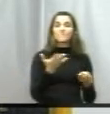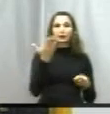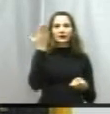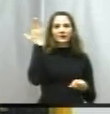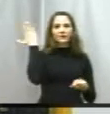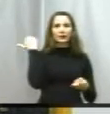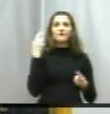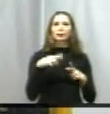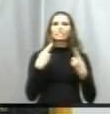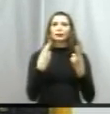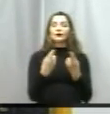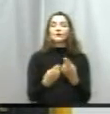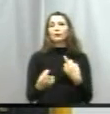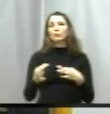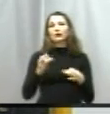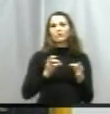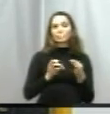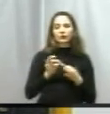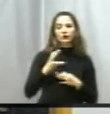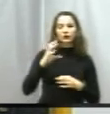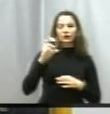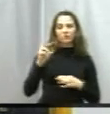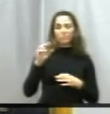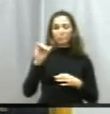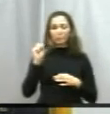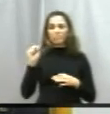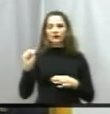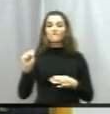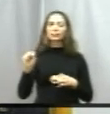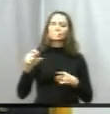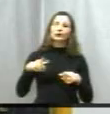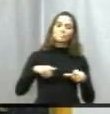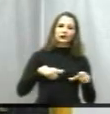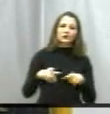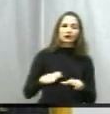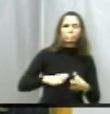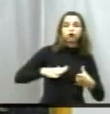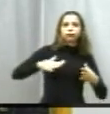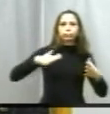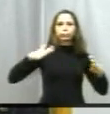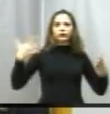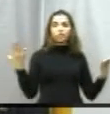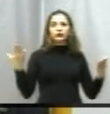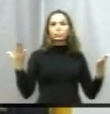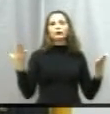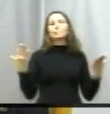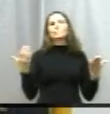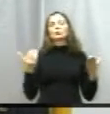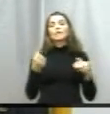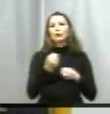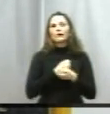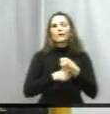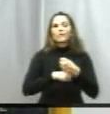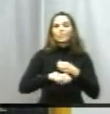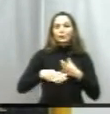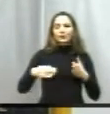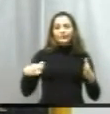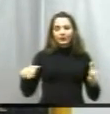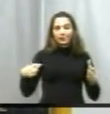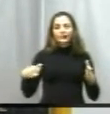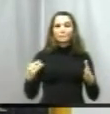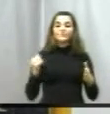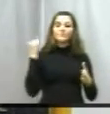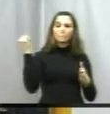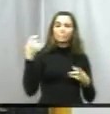de uma reunião com as coordenadoras dos CRAS do município, que é um serviço que cresceu muito nos últimos anos, da maior importância,